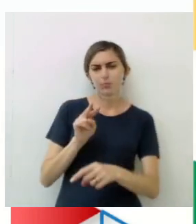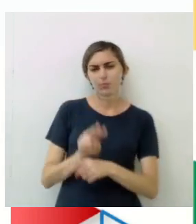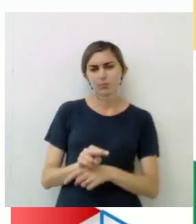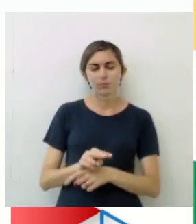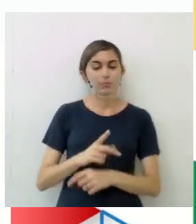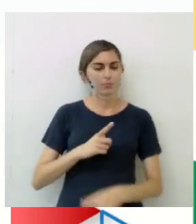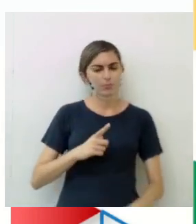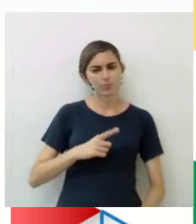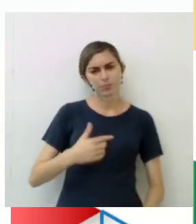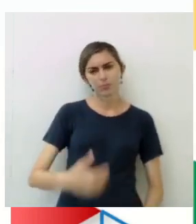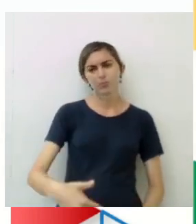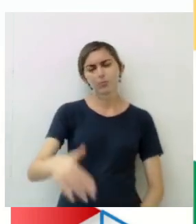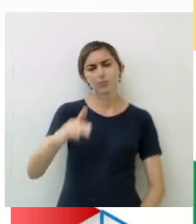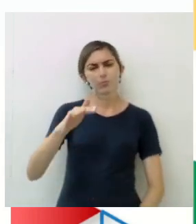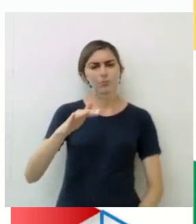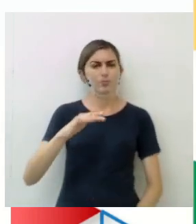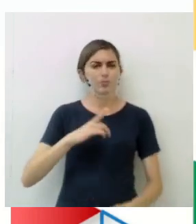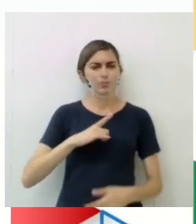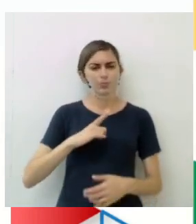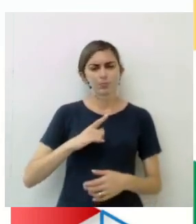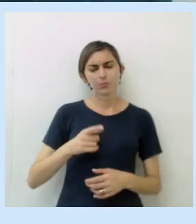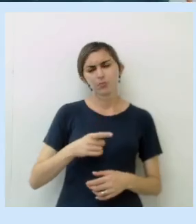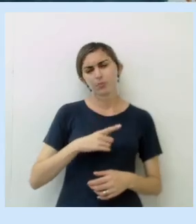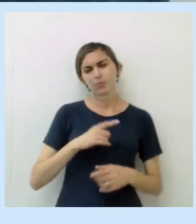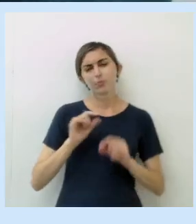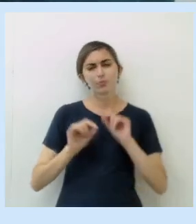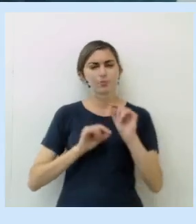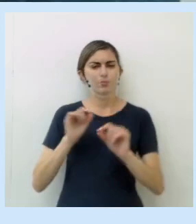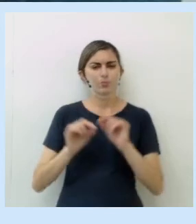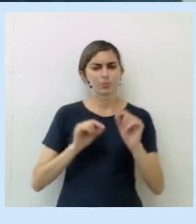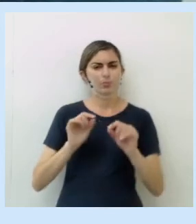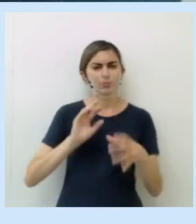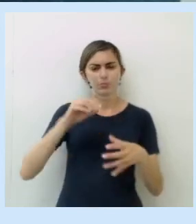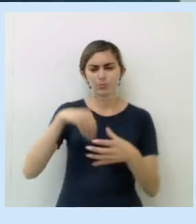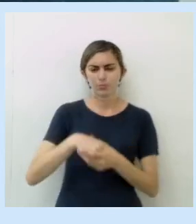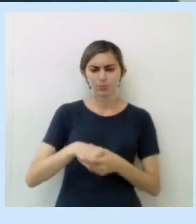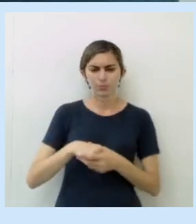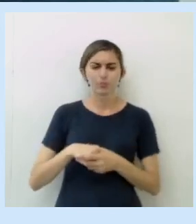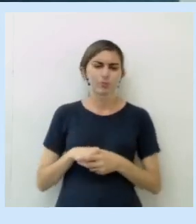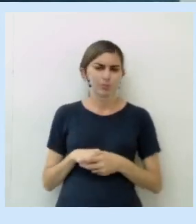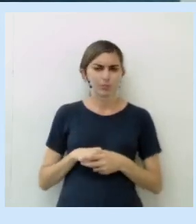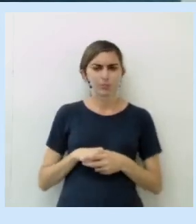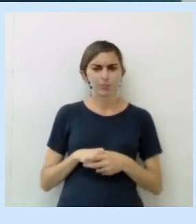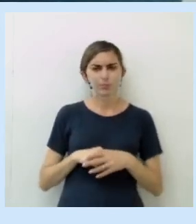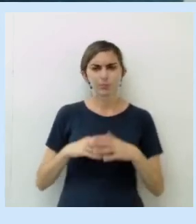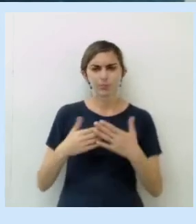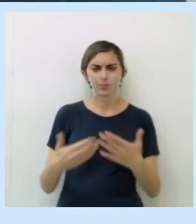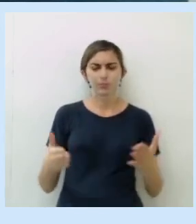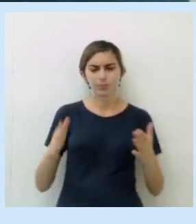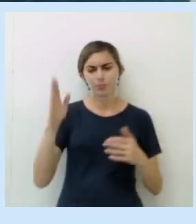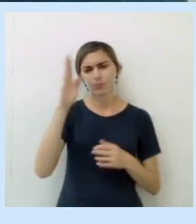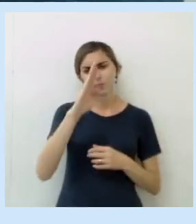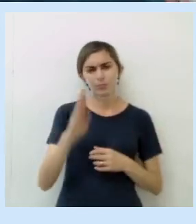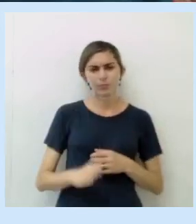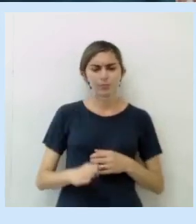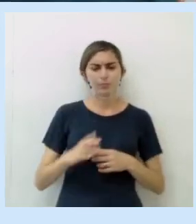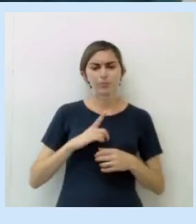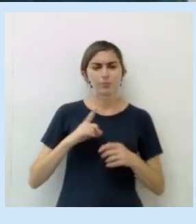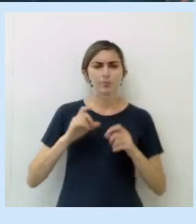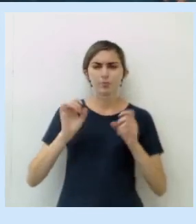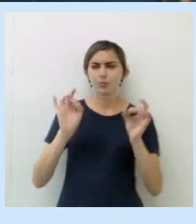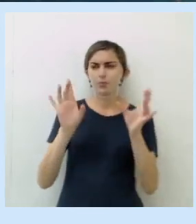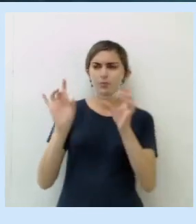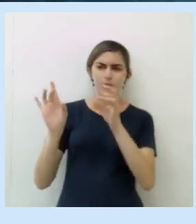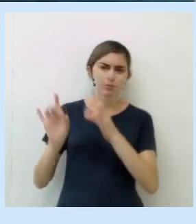E daí é o seguinte, a gente vai ver que dentro dessa situação, né, o Brasil ele é agrário